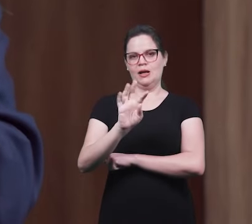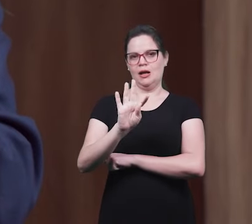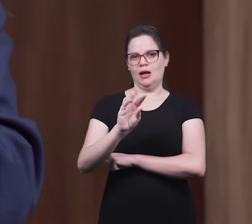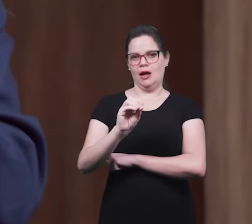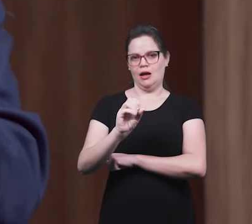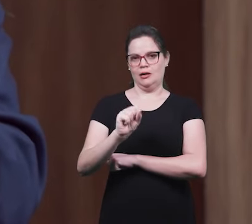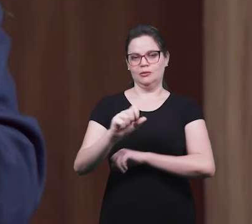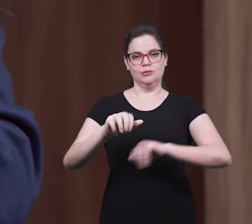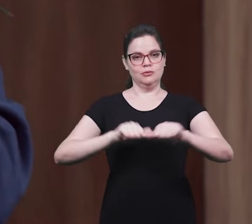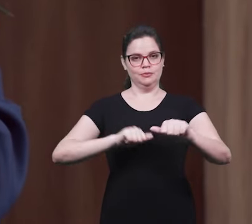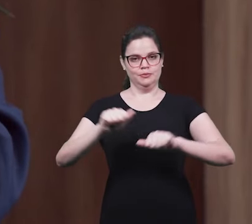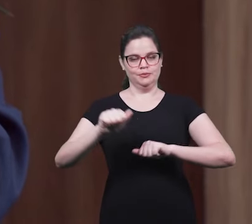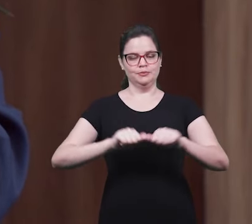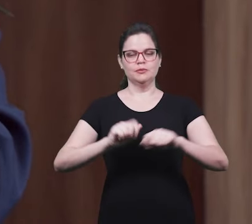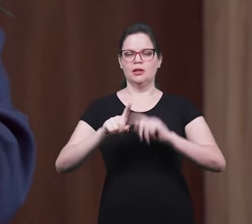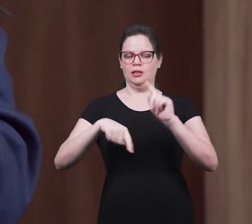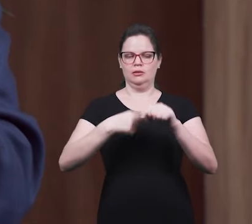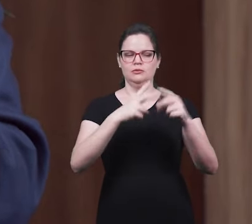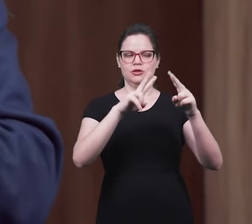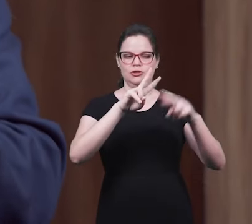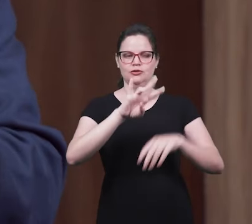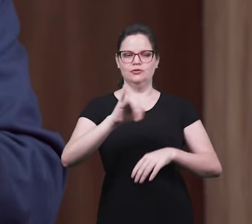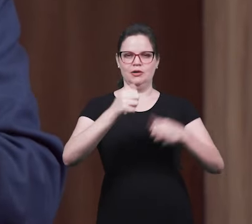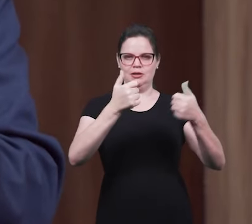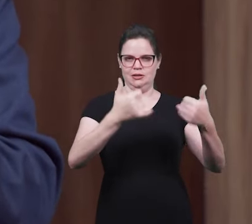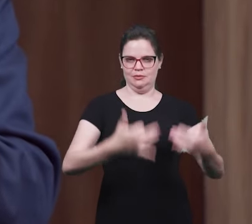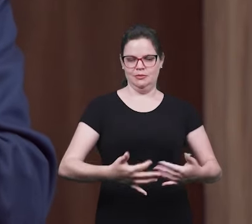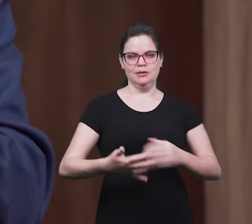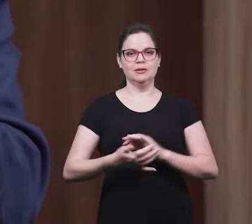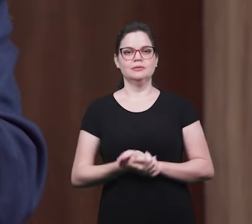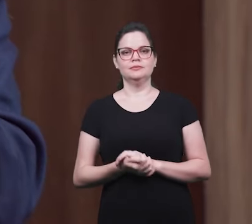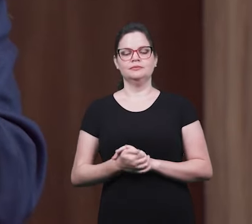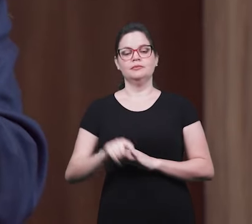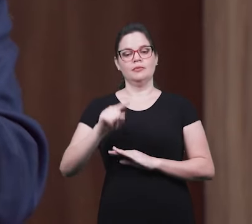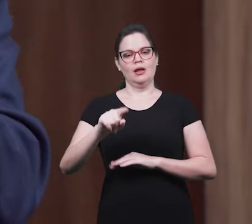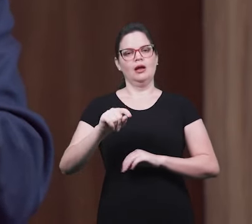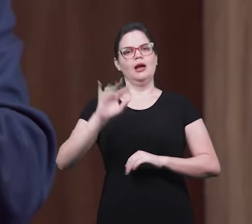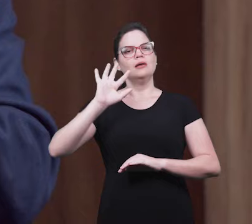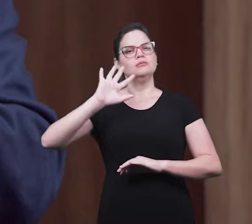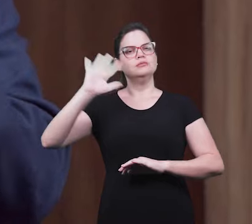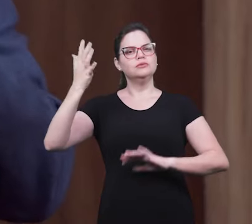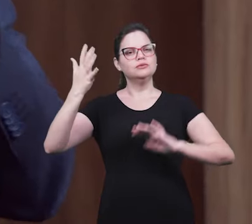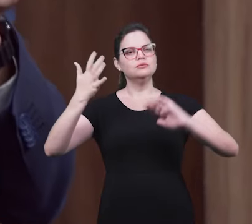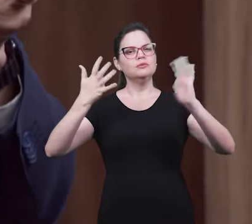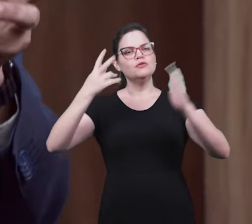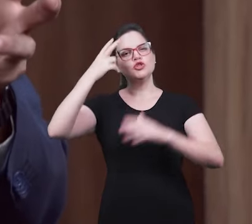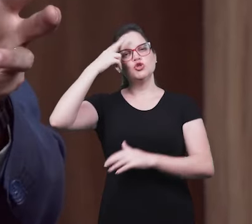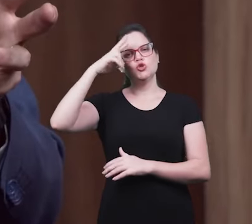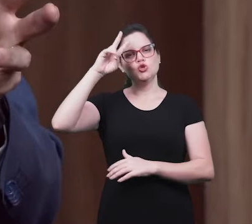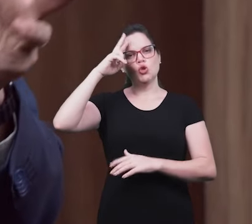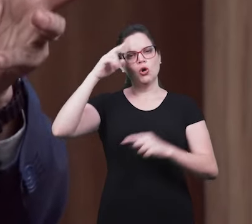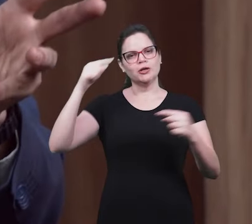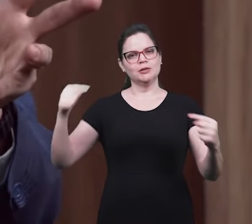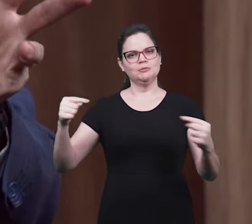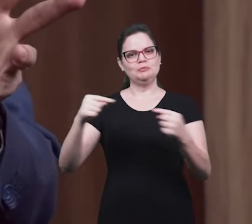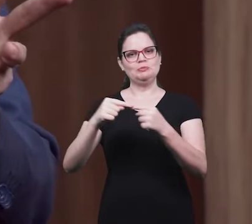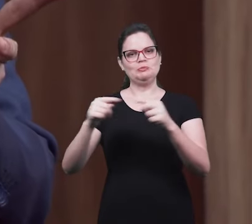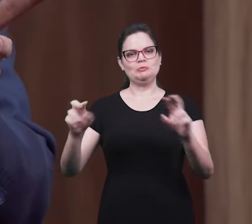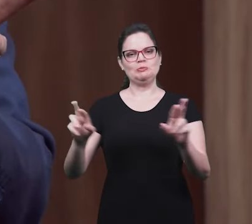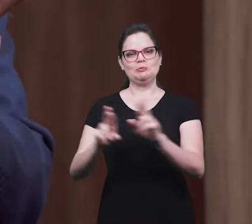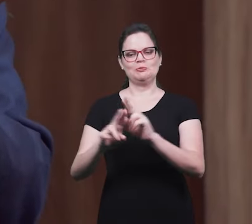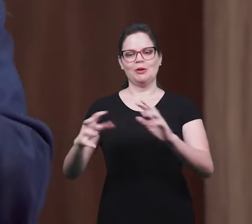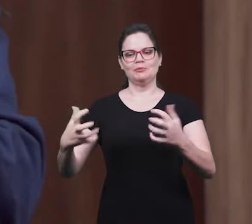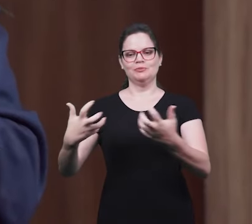pouco nós vamos falar sobre isso. Episódios esses que têm relação com a